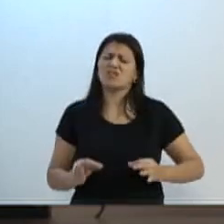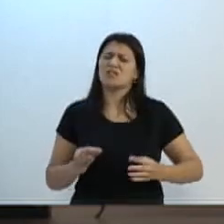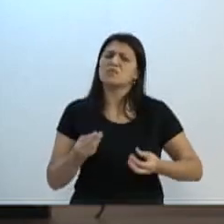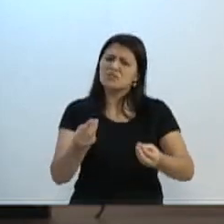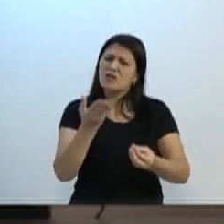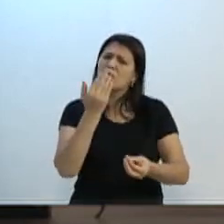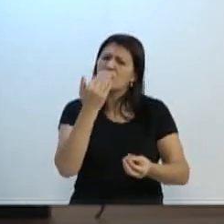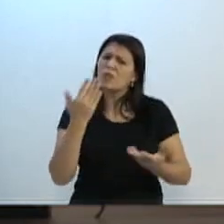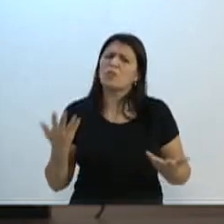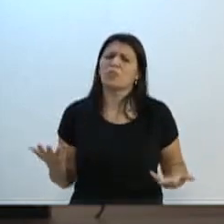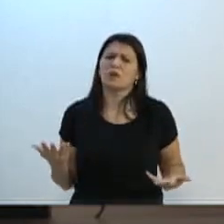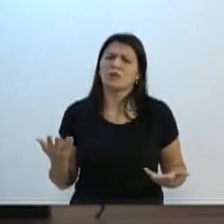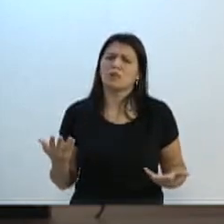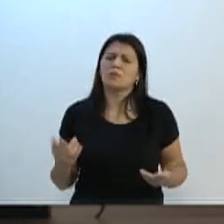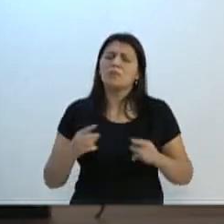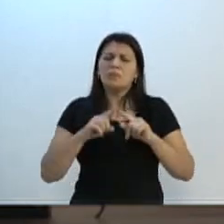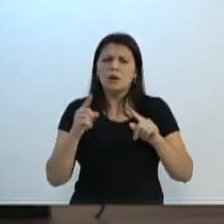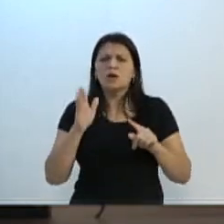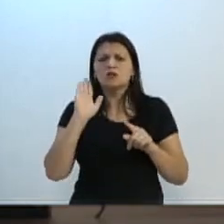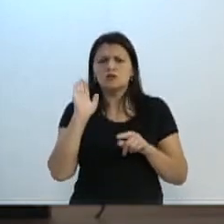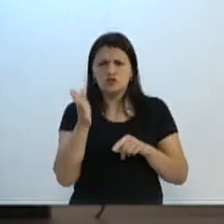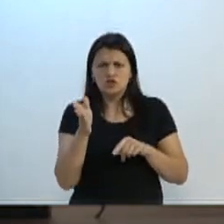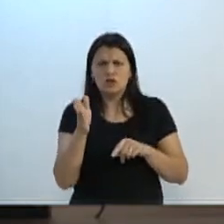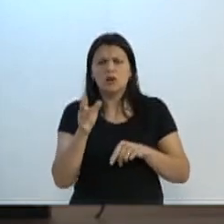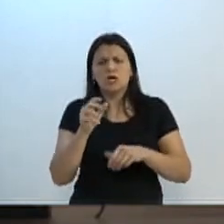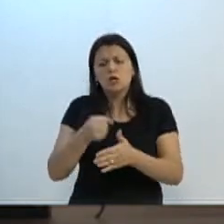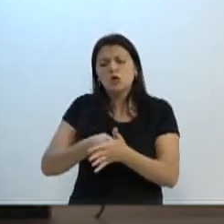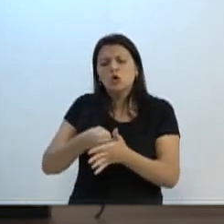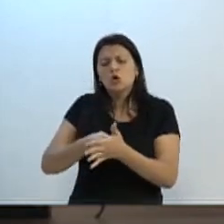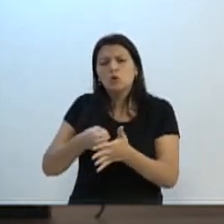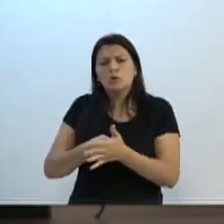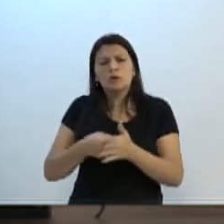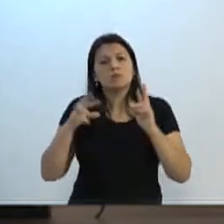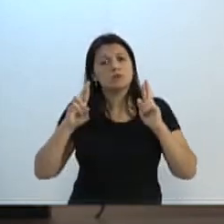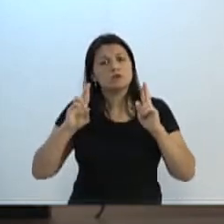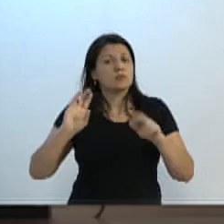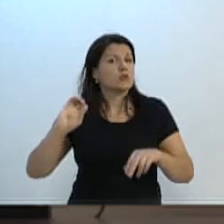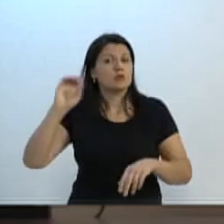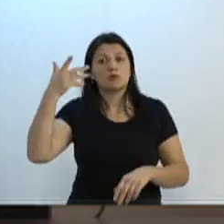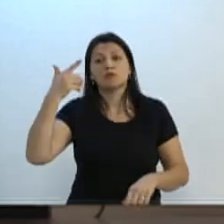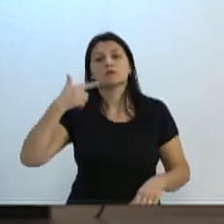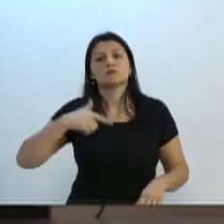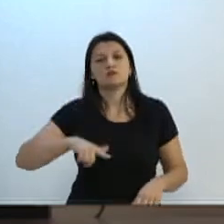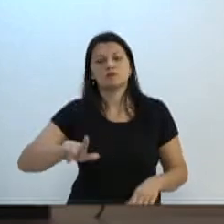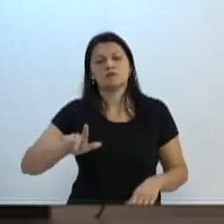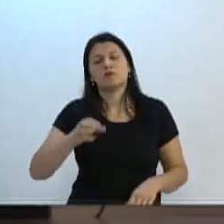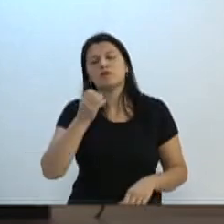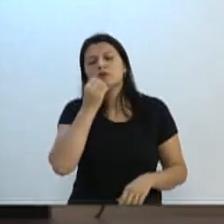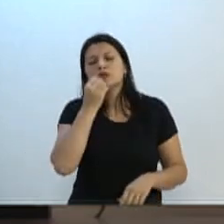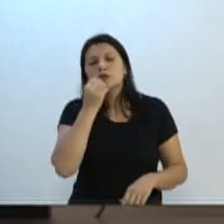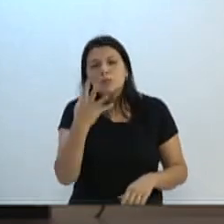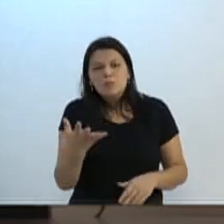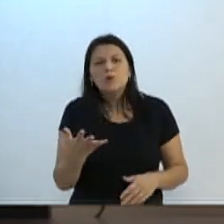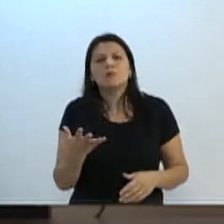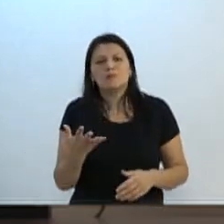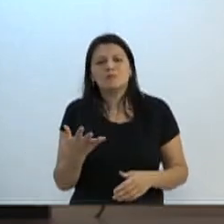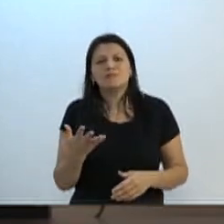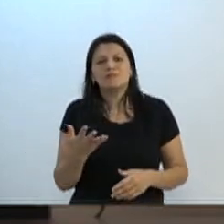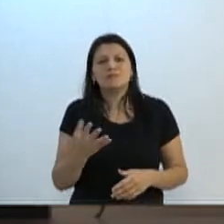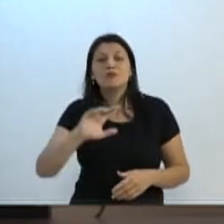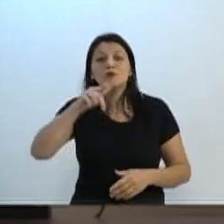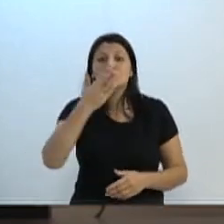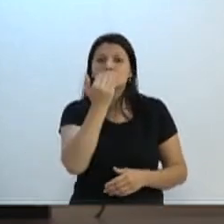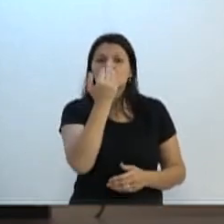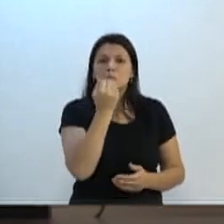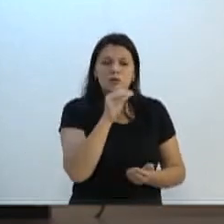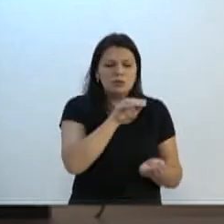foram casos isolados, mas nós tomamos as devidas providências de cobrar isso, espero que não venha acontecer mais, e que bom que na maioria dos casos estava em boas condições, como é